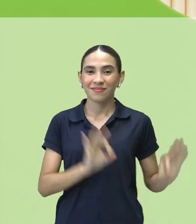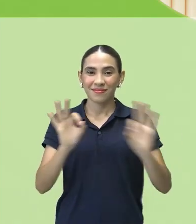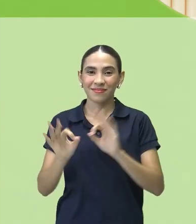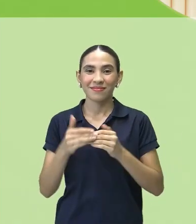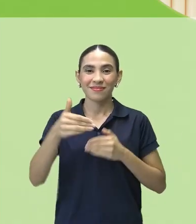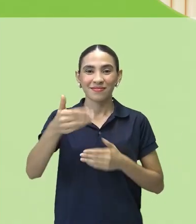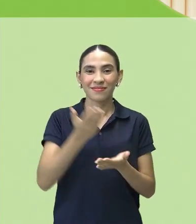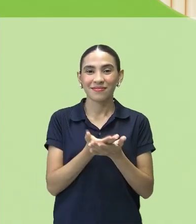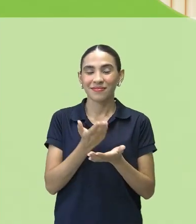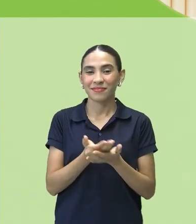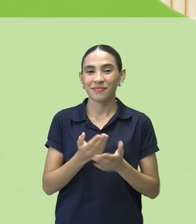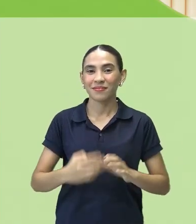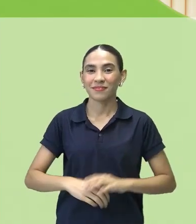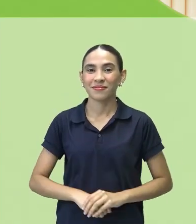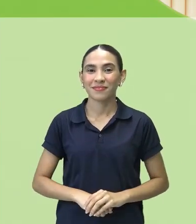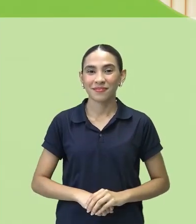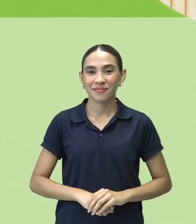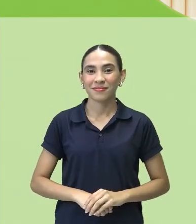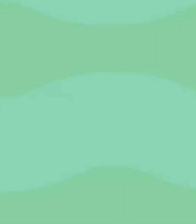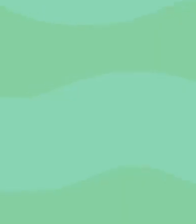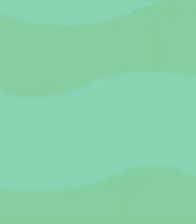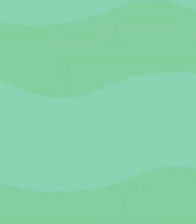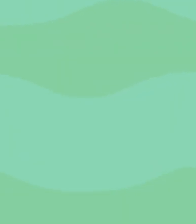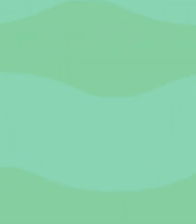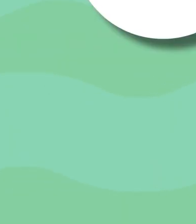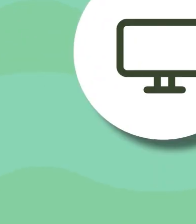Então, vamos começar?